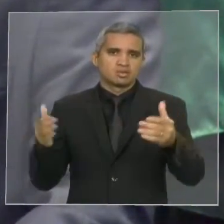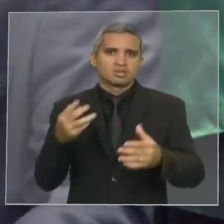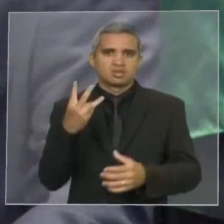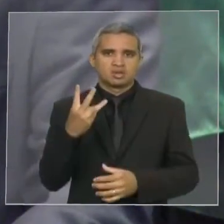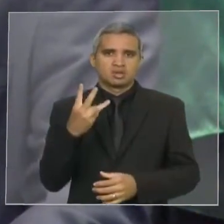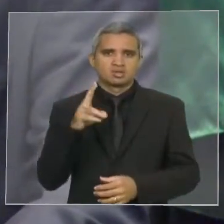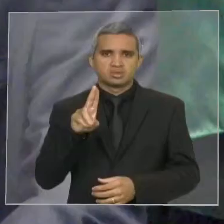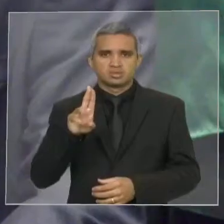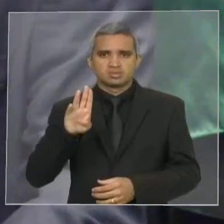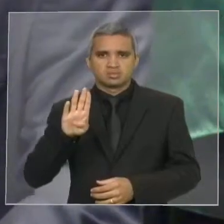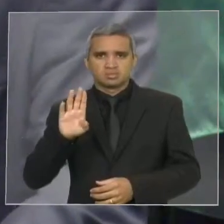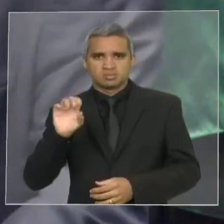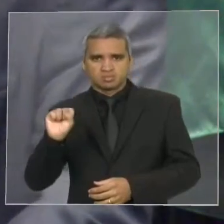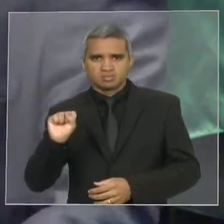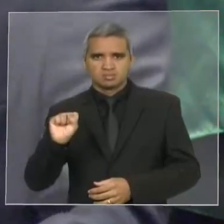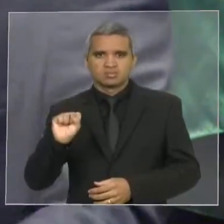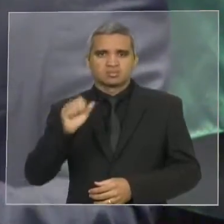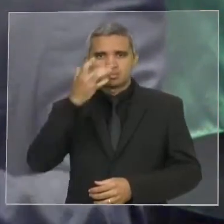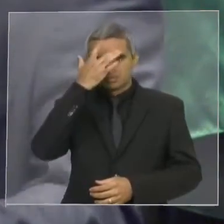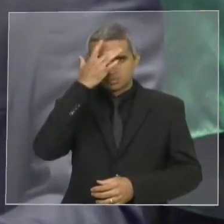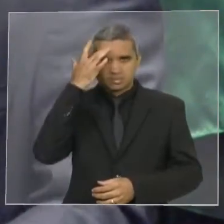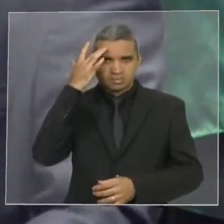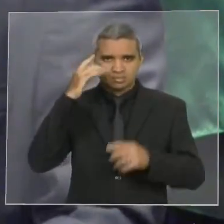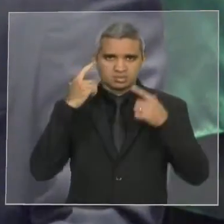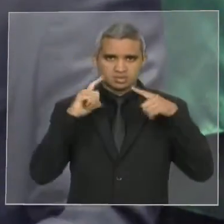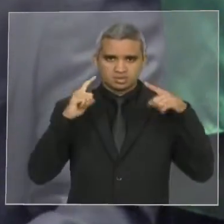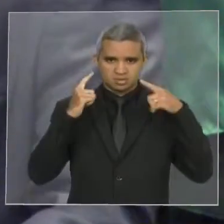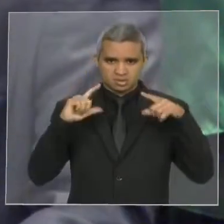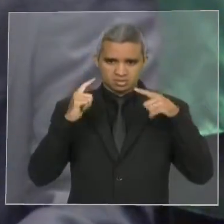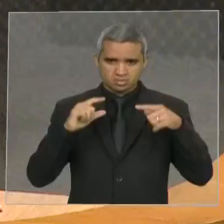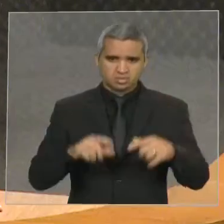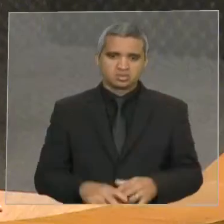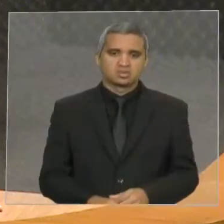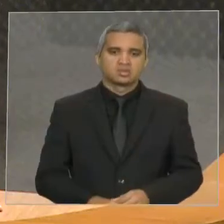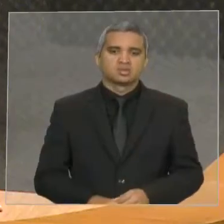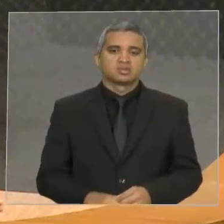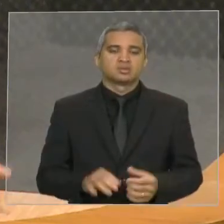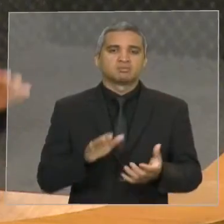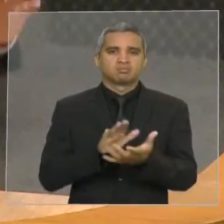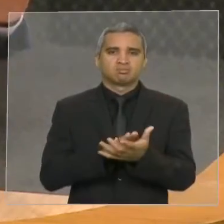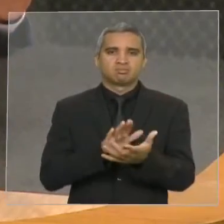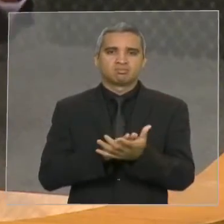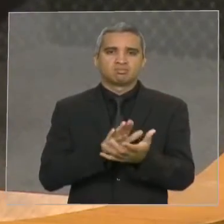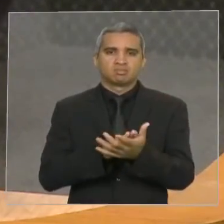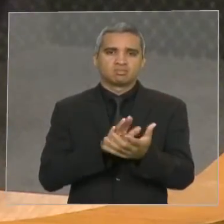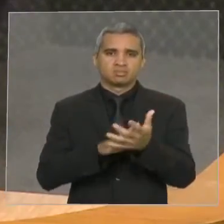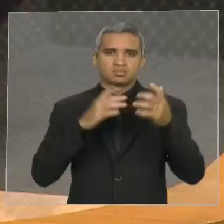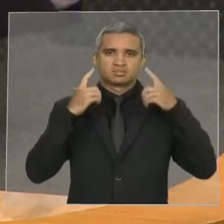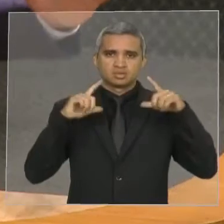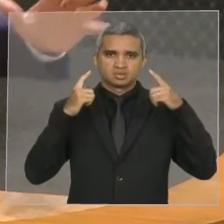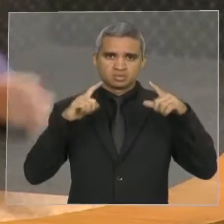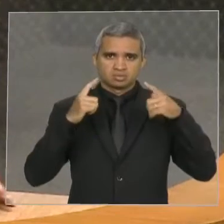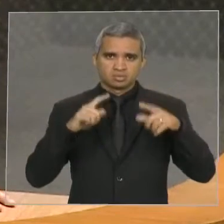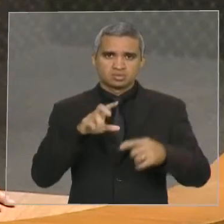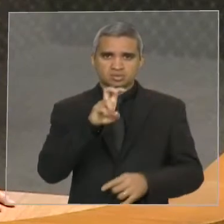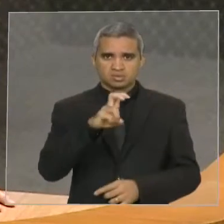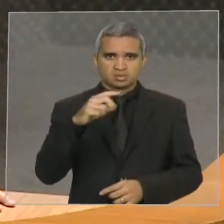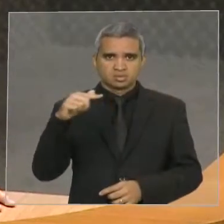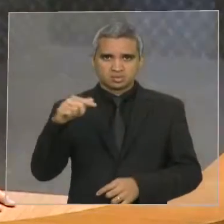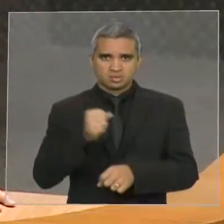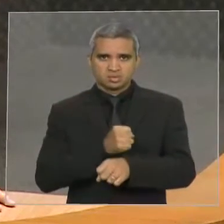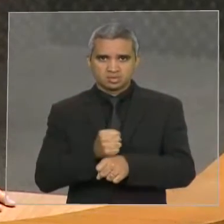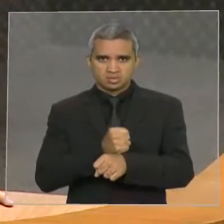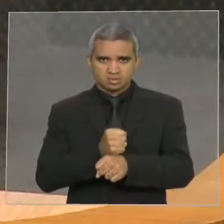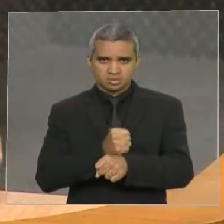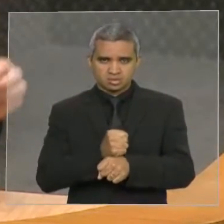básicas de saúde à população de Santa Luzia. Então, de Santa Luzia, está de parabéns, não só pelos 57 anos, mas